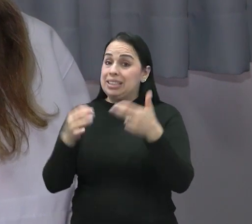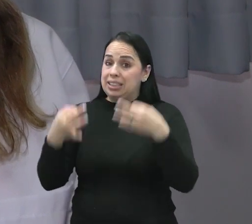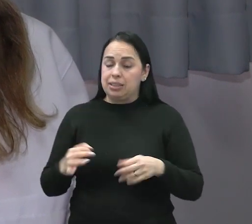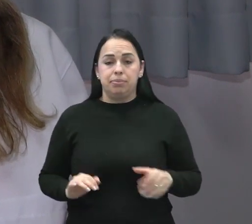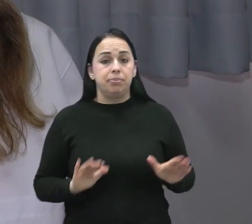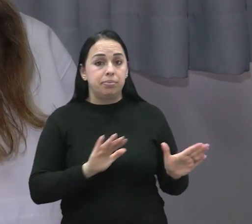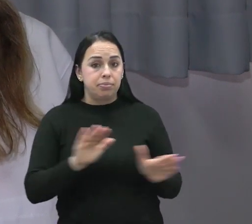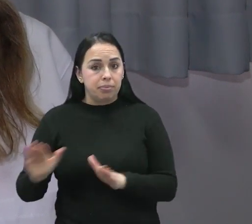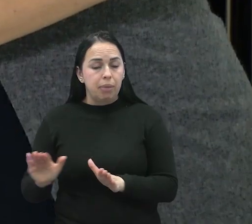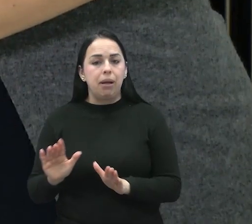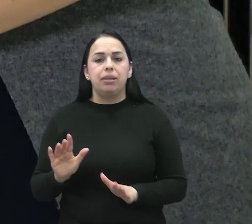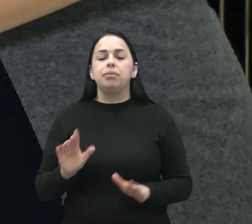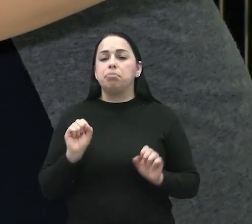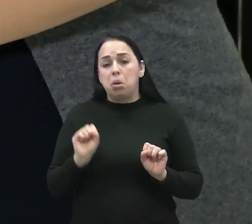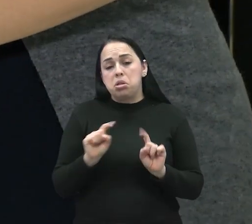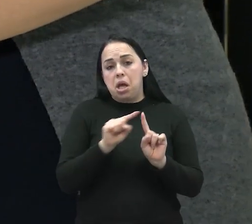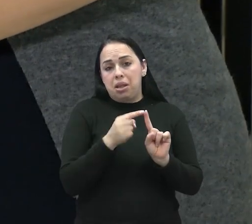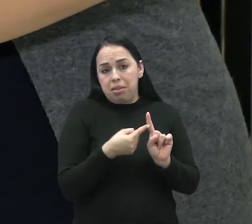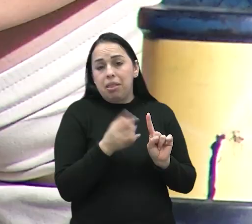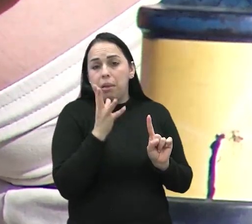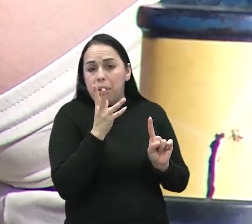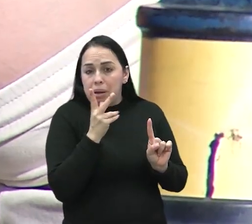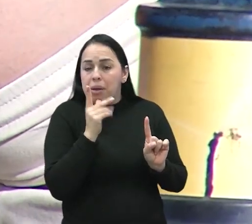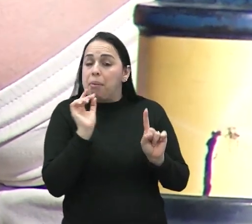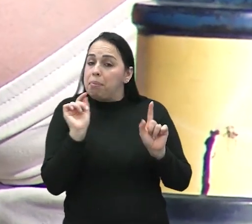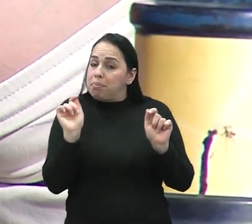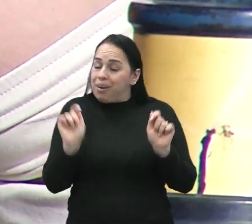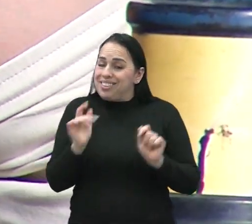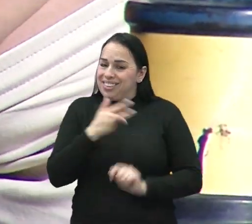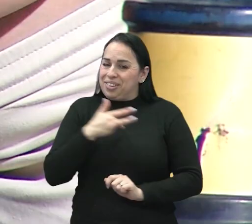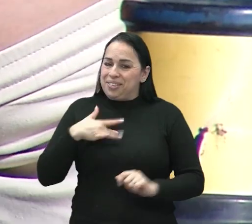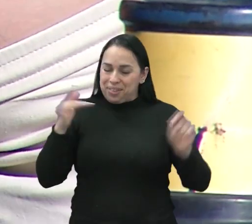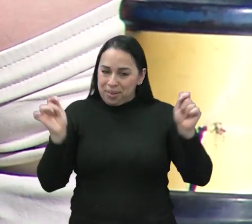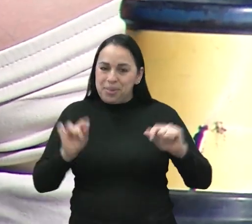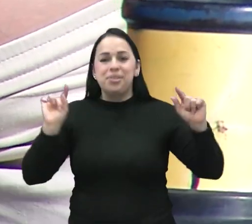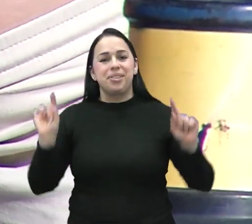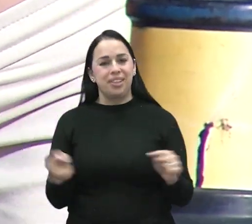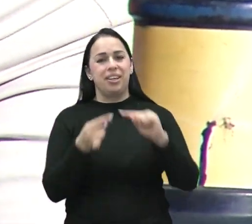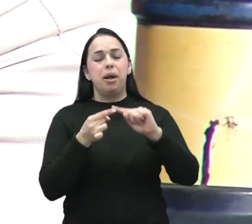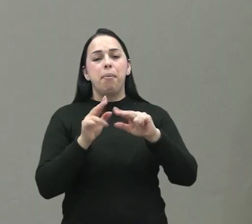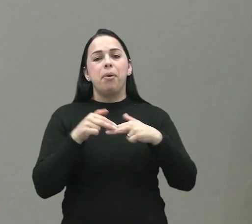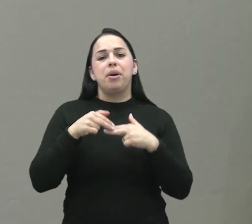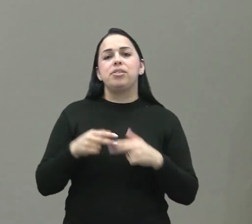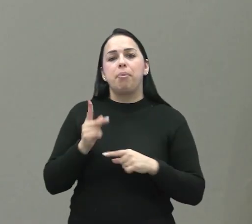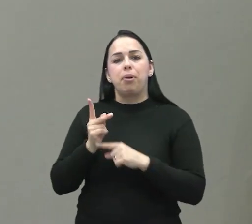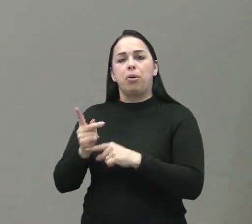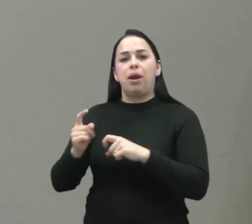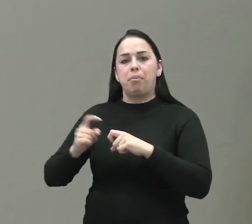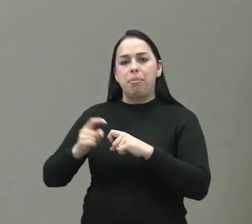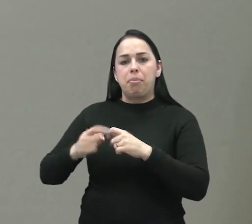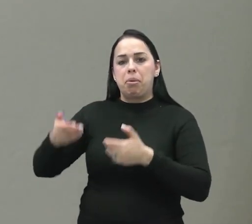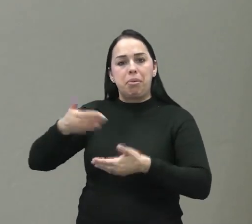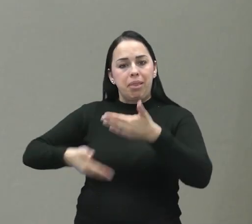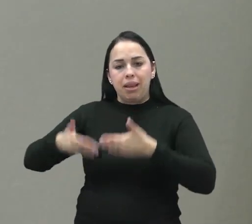tudo muito bem compensado. Mas mesmo tardia, a gestação pode ser vivida de forma saudável. Para isso,